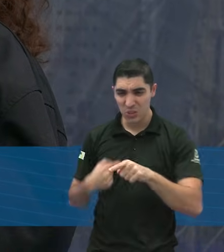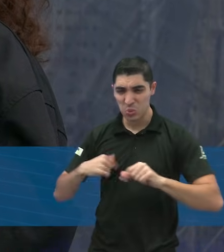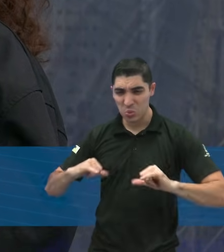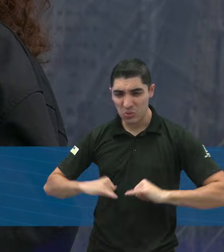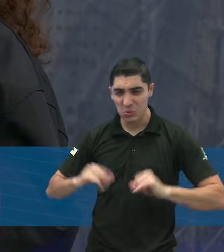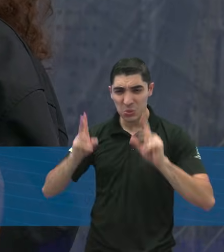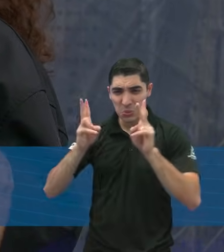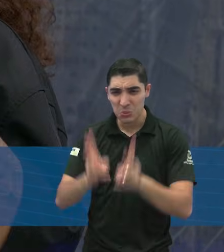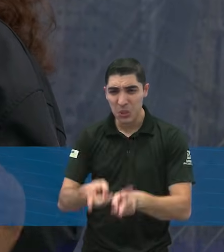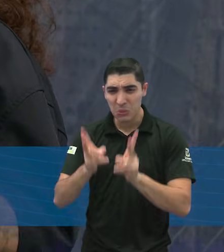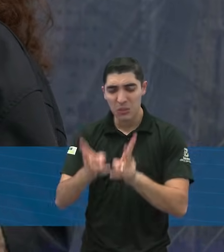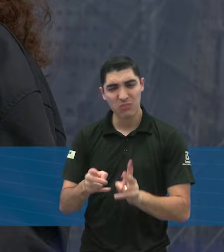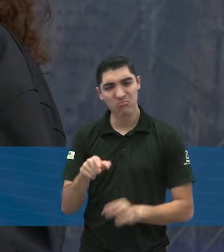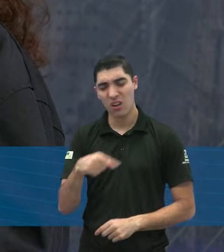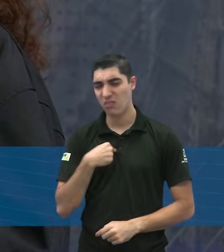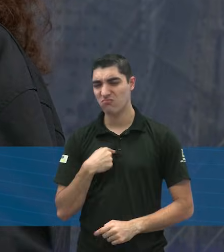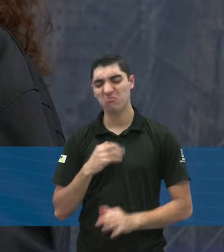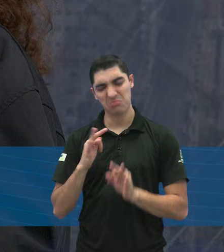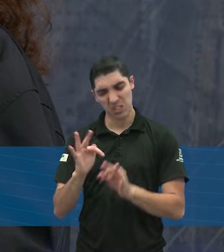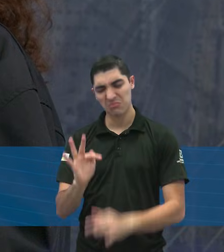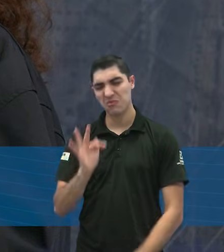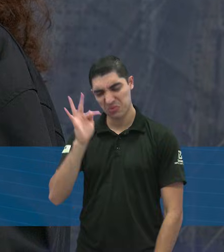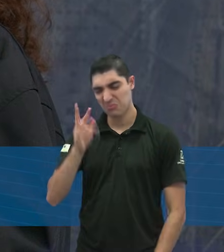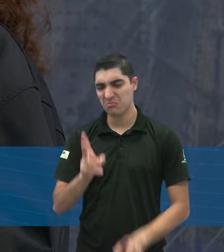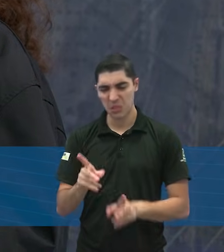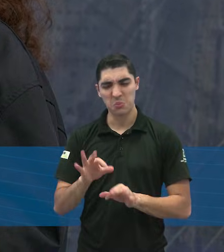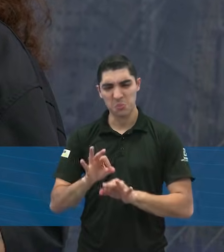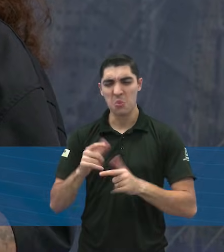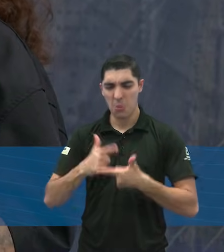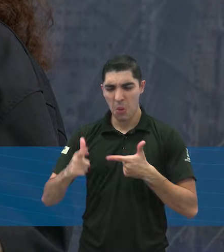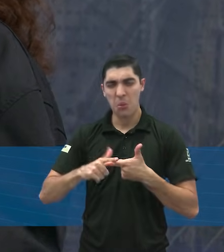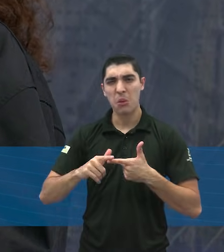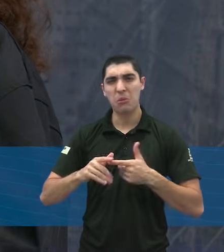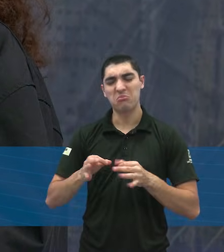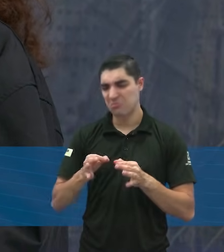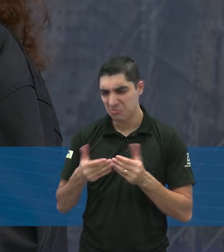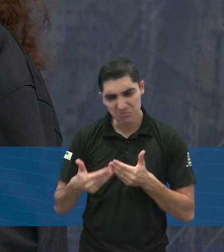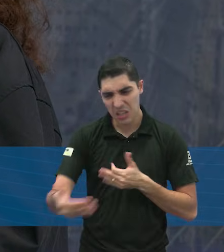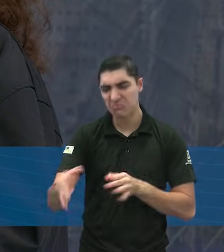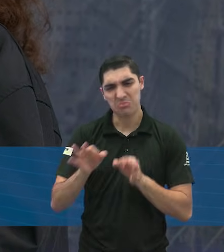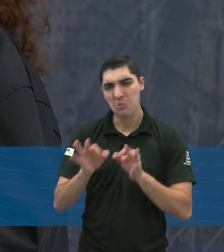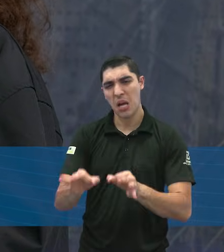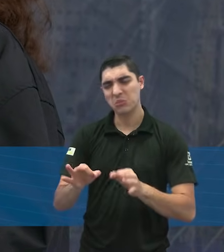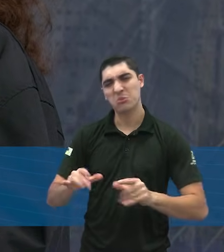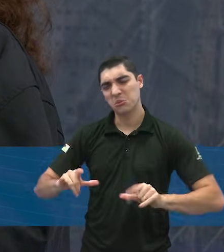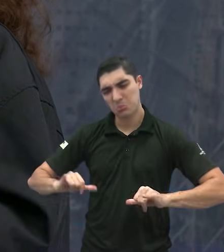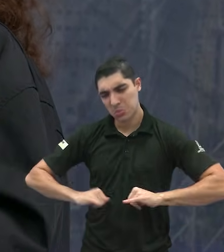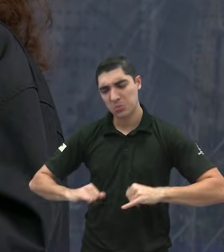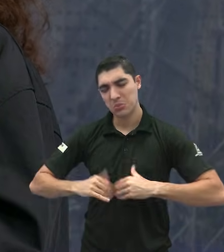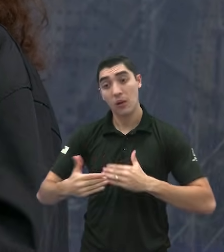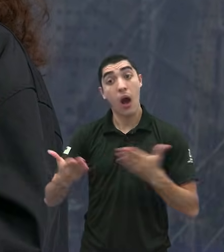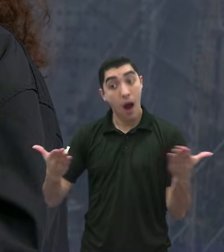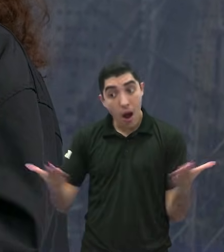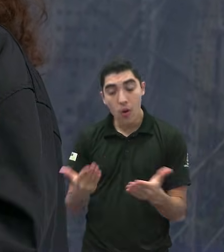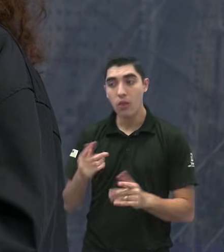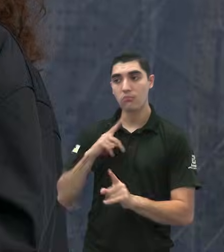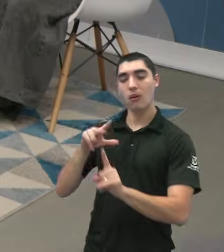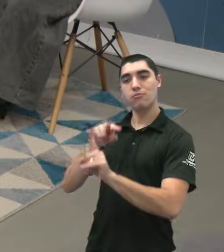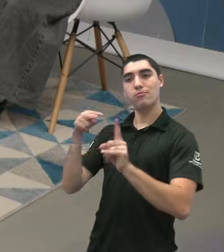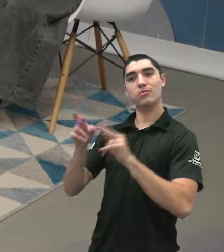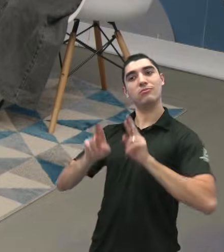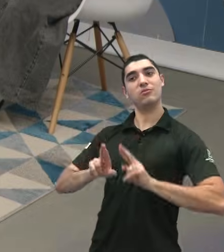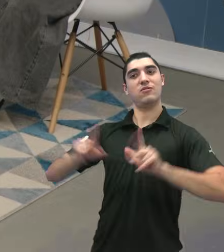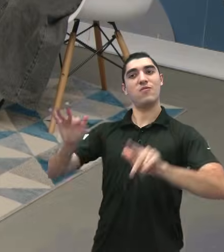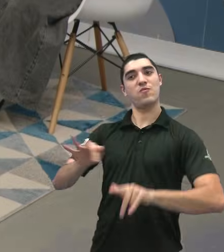e não pode reverter a situação. E eu acho que ter essa visibilidade é de extrema importância para a gente mudar esse cenário aos poucos.